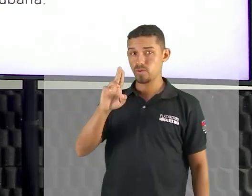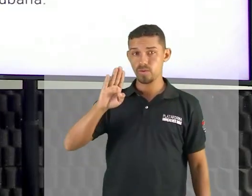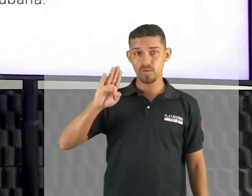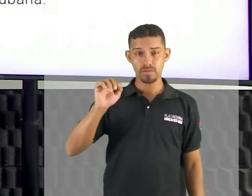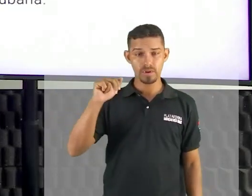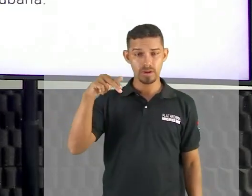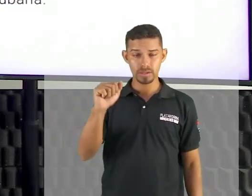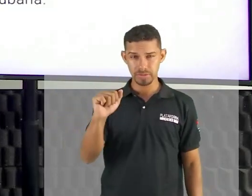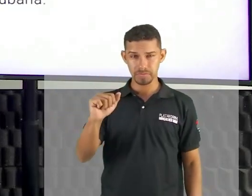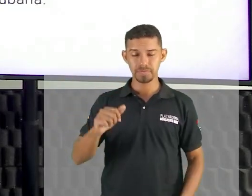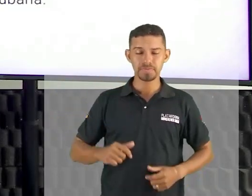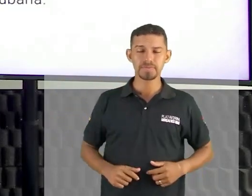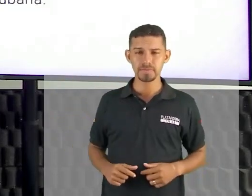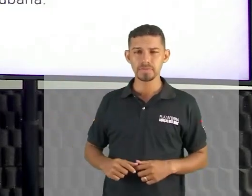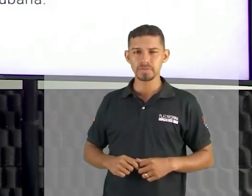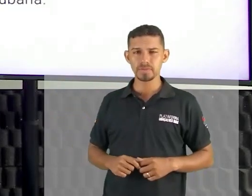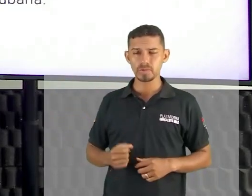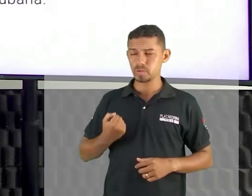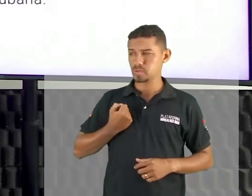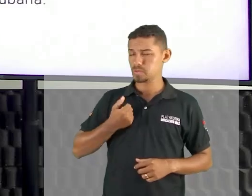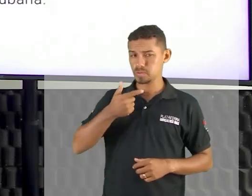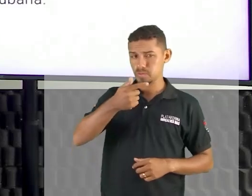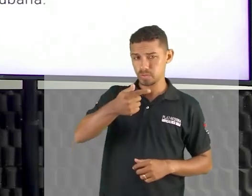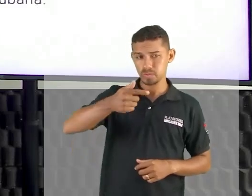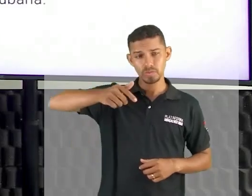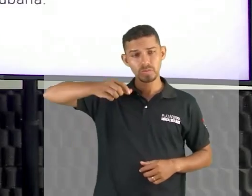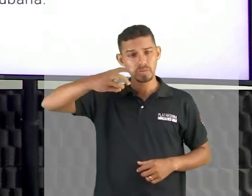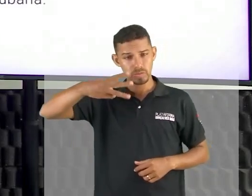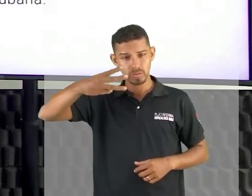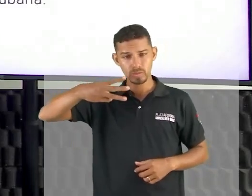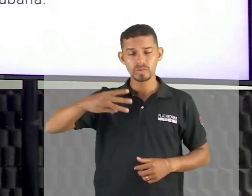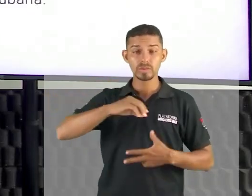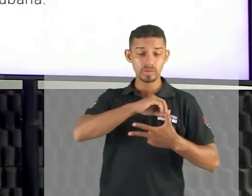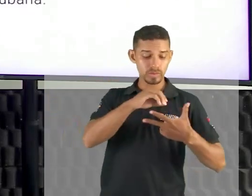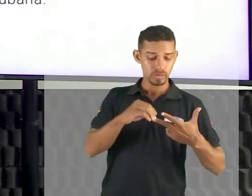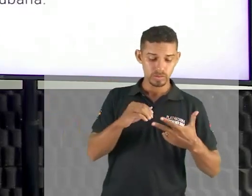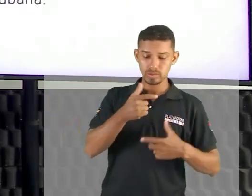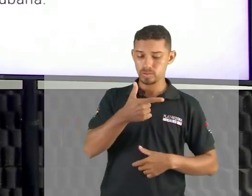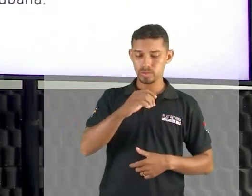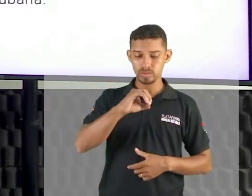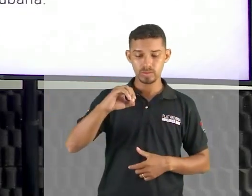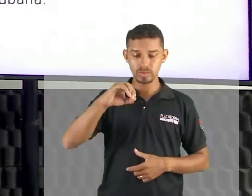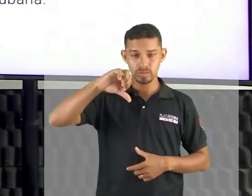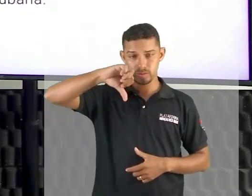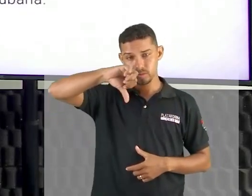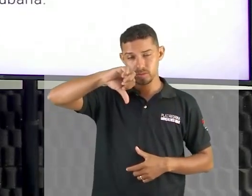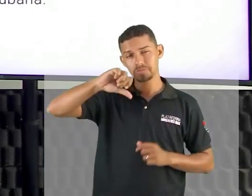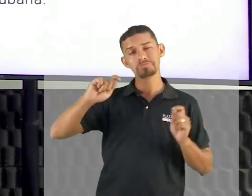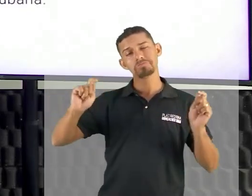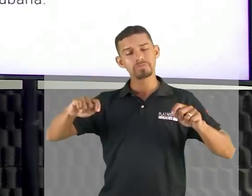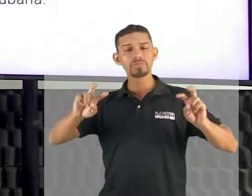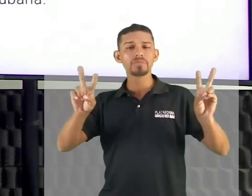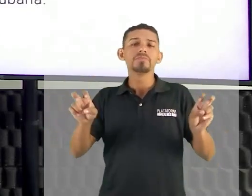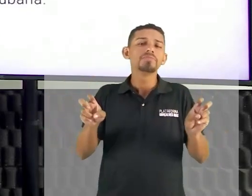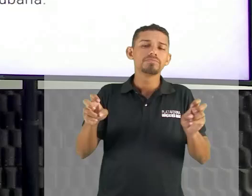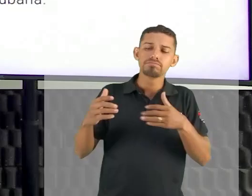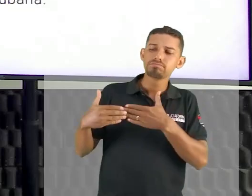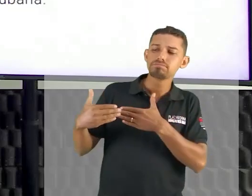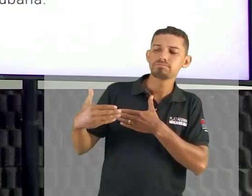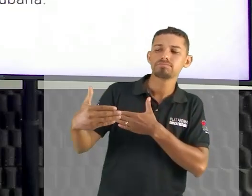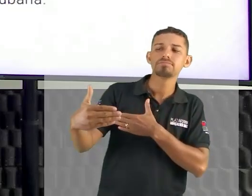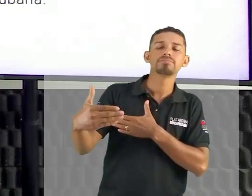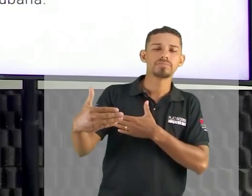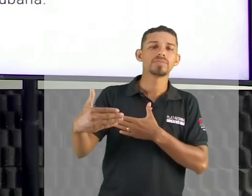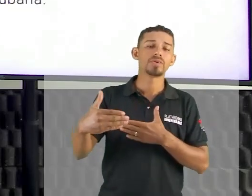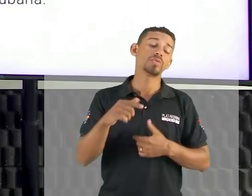Uma questão que geralmente é abordada e, quem sabe, pode ser abordada também nessas próximas edições, tanto da